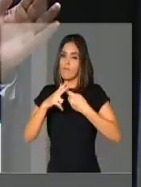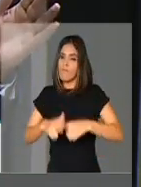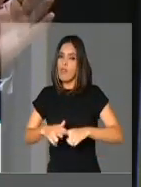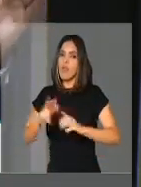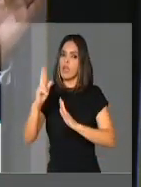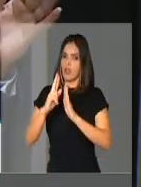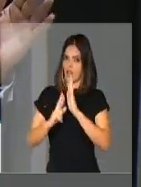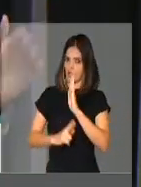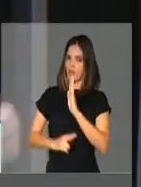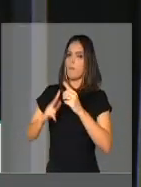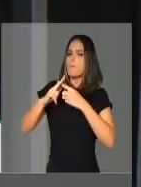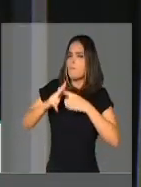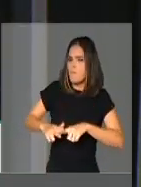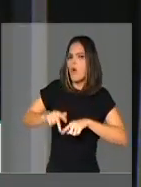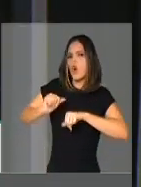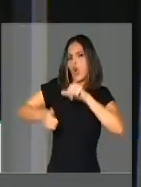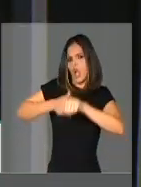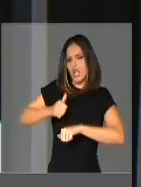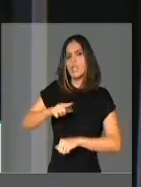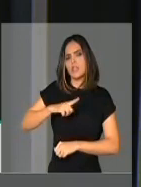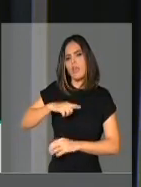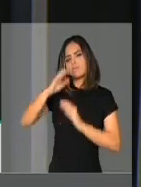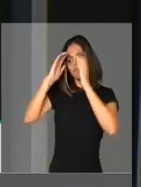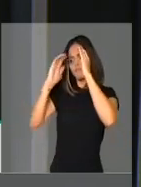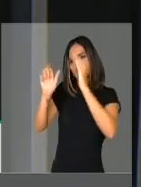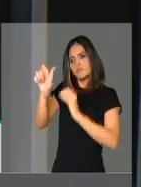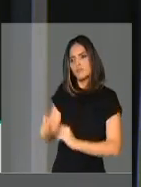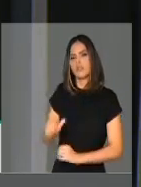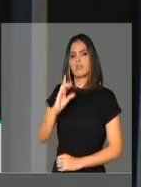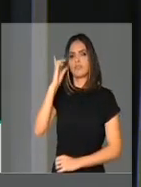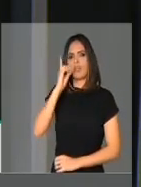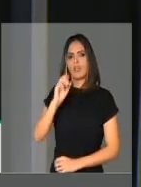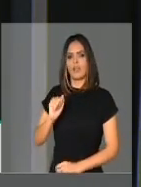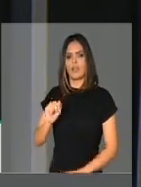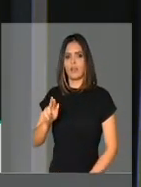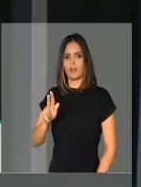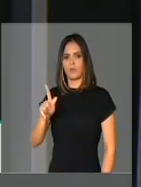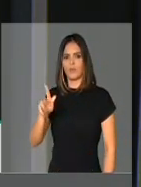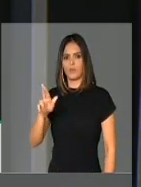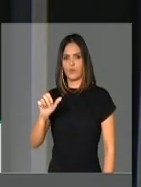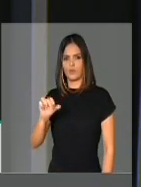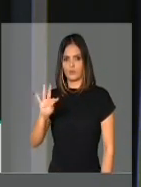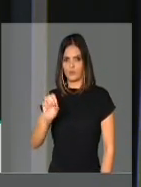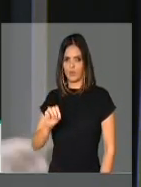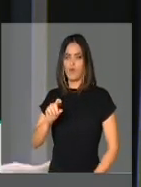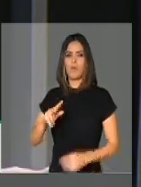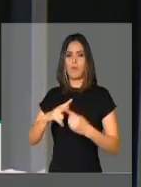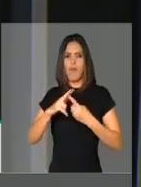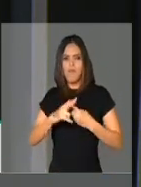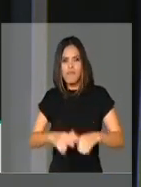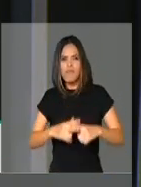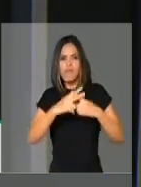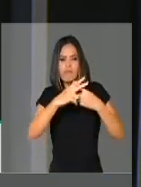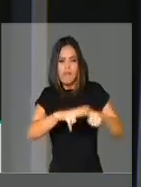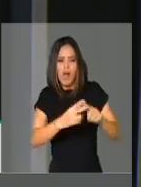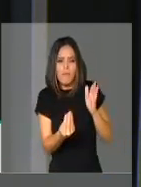com todo respeito ao deputado Augusto, com modificações que foram